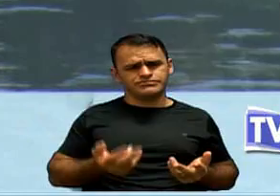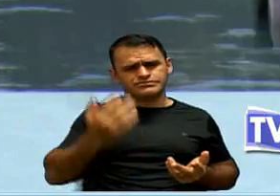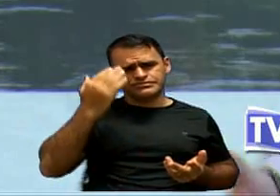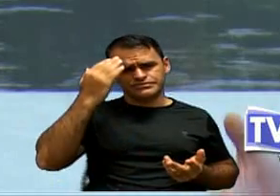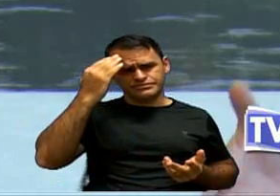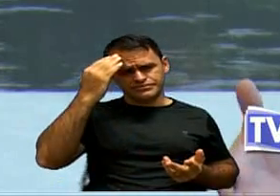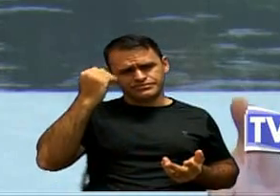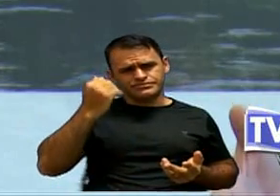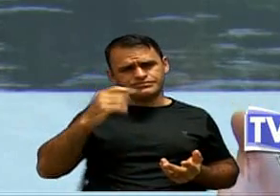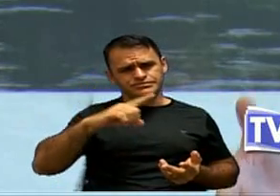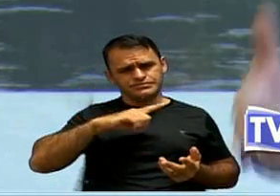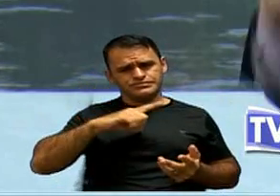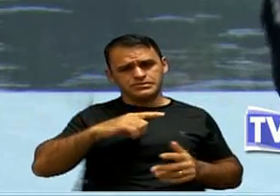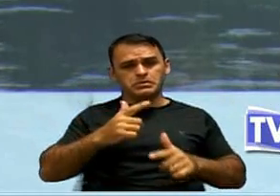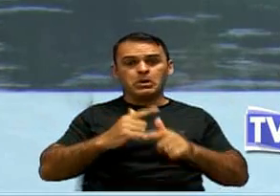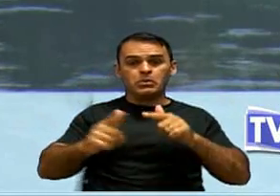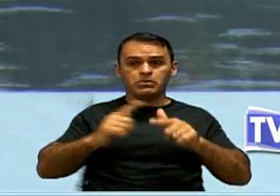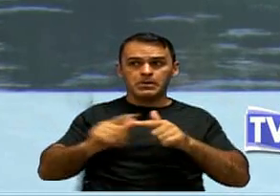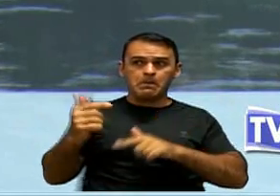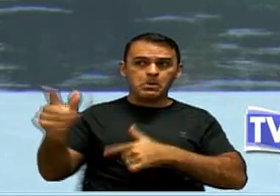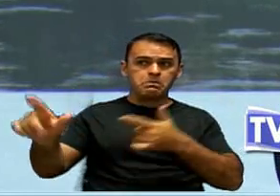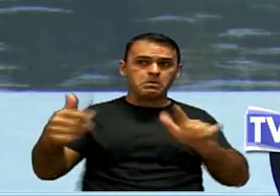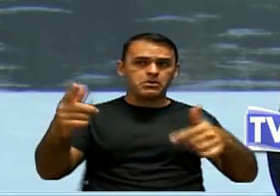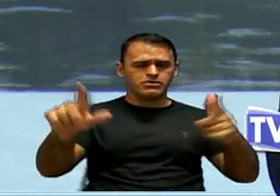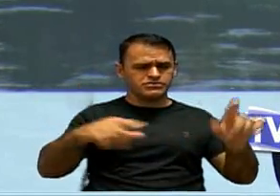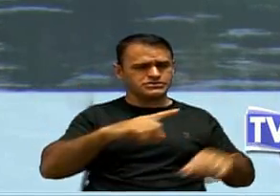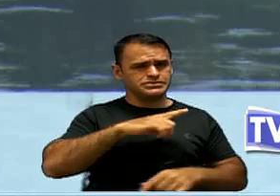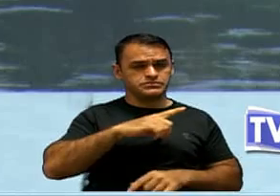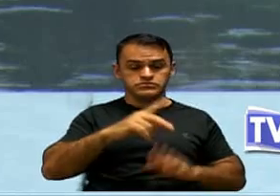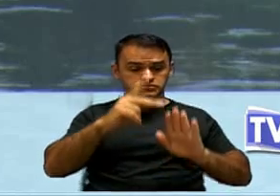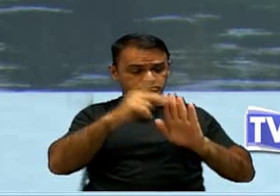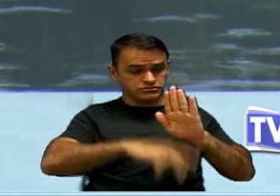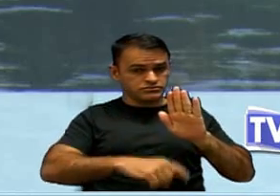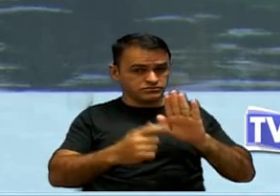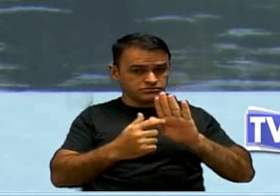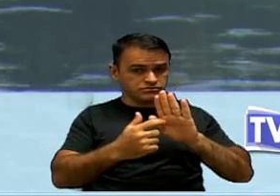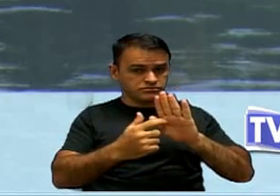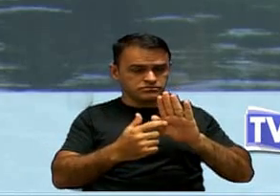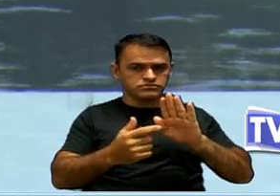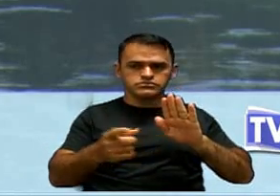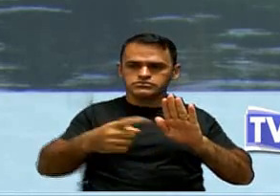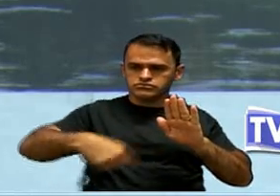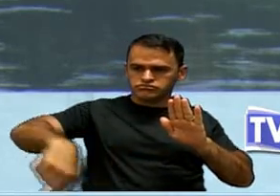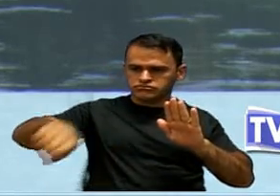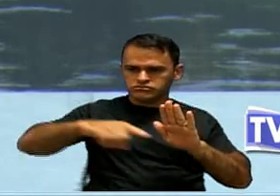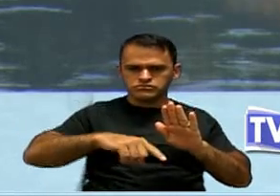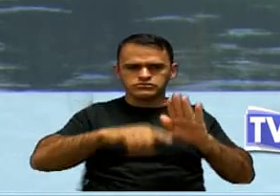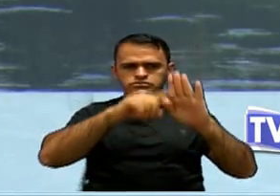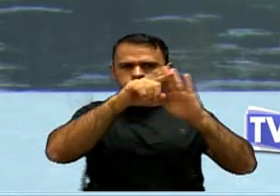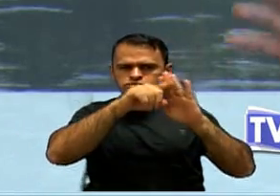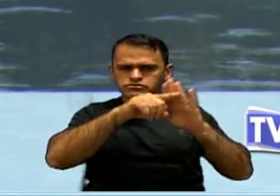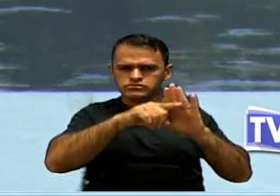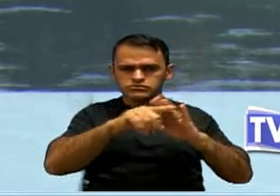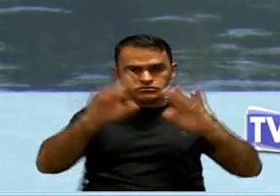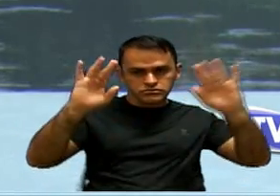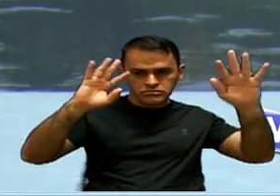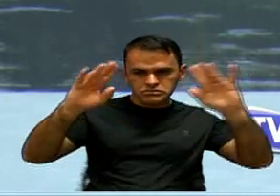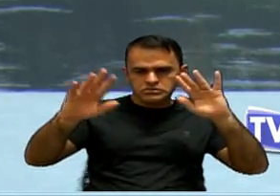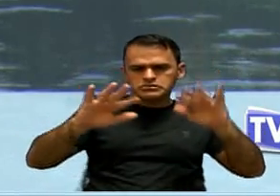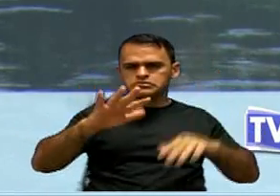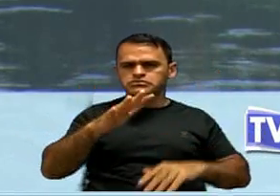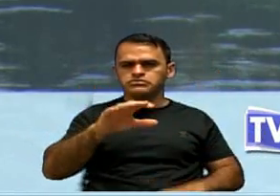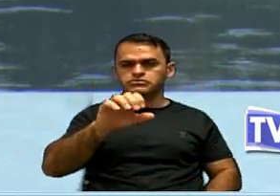muito além disso, mas nós aprovamos esse projeto, nós fizemos uma avaliação, um orçamento, em